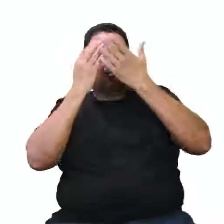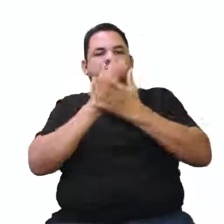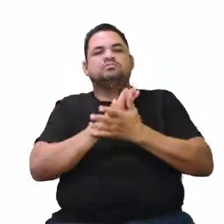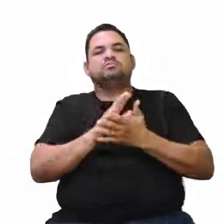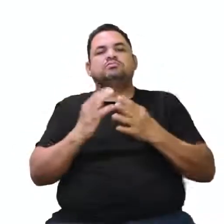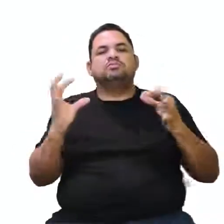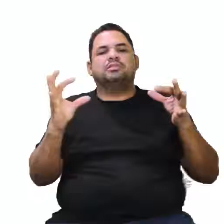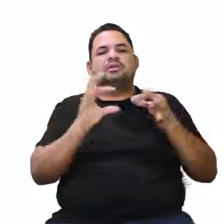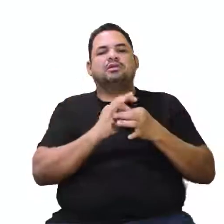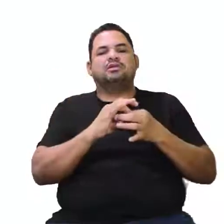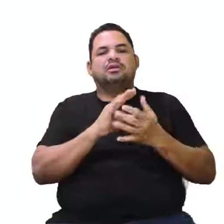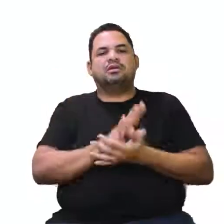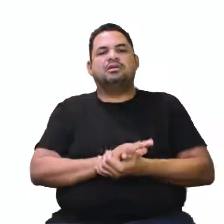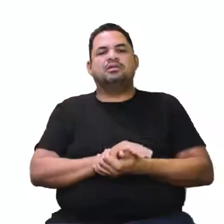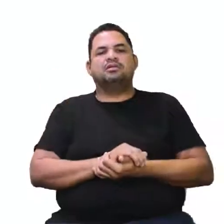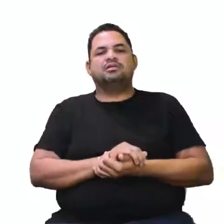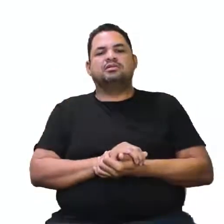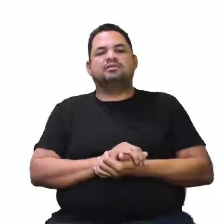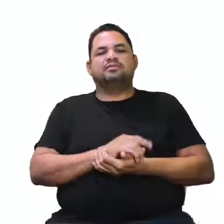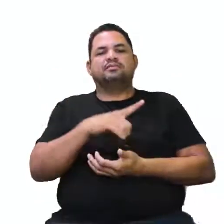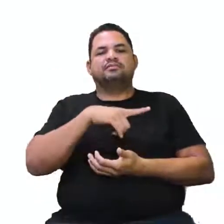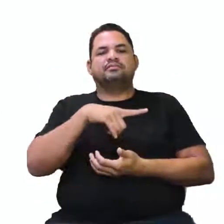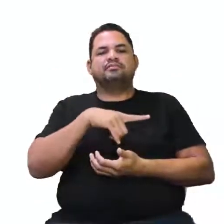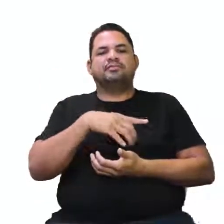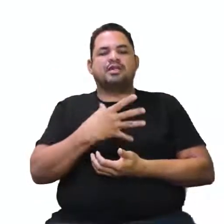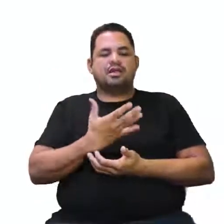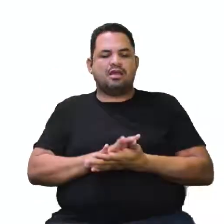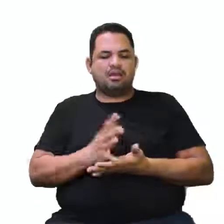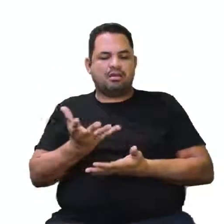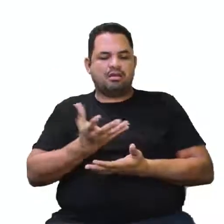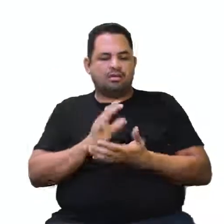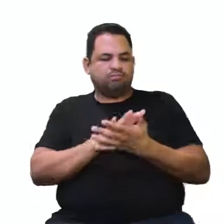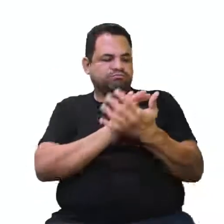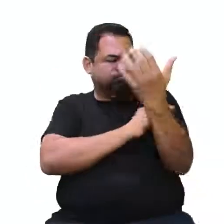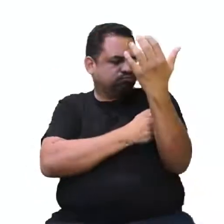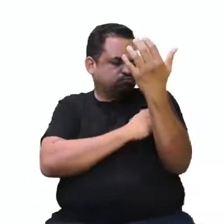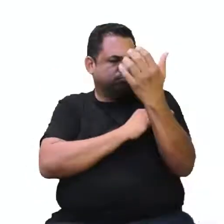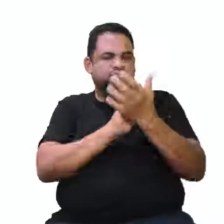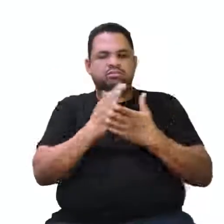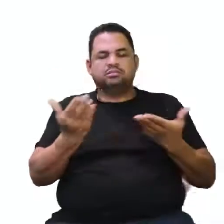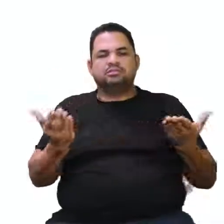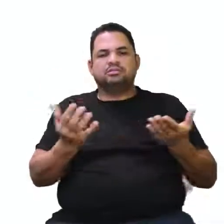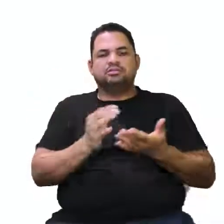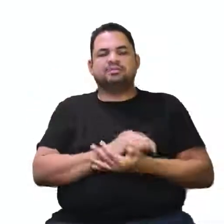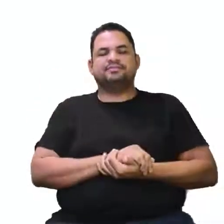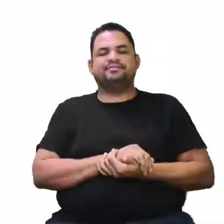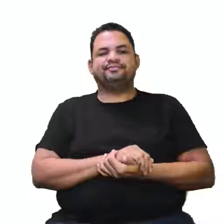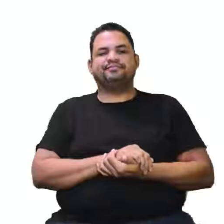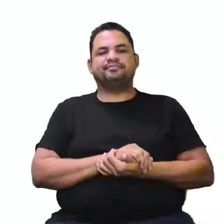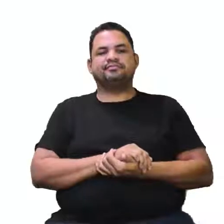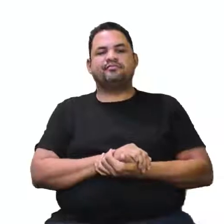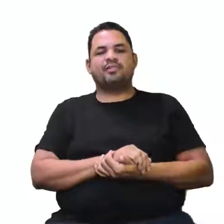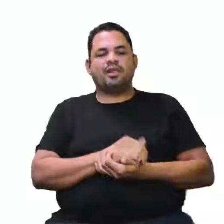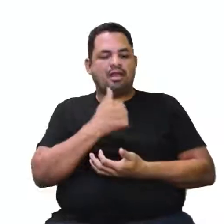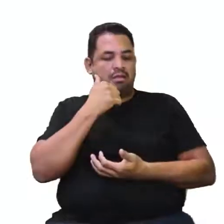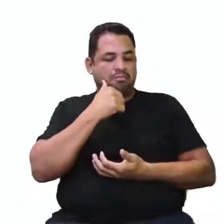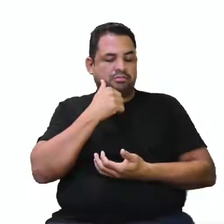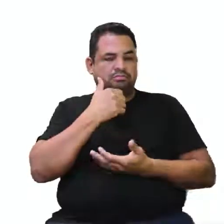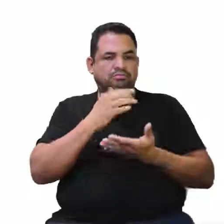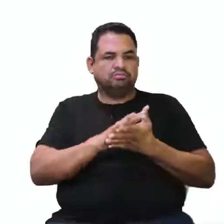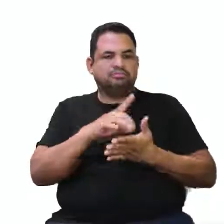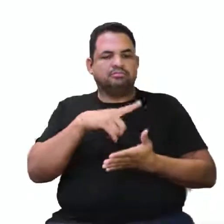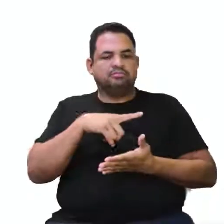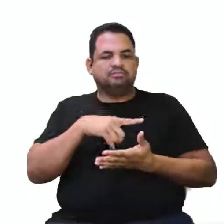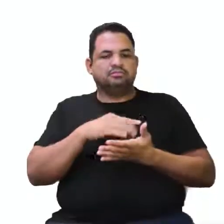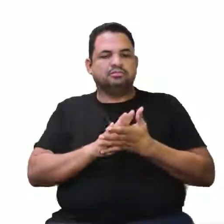é a vigorexia, né? Então, ele tende a querer um corpo musculoso quando está associado ali. E no caso das mulheres, tem